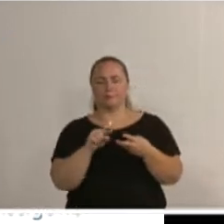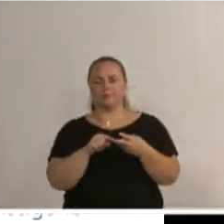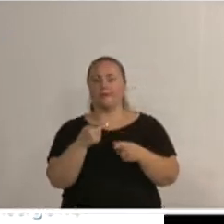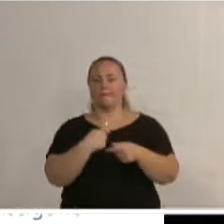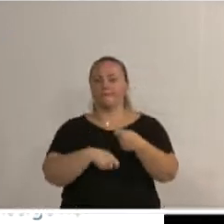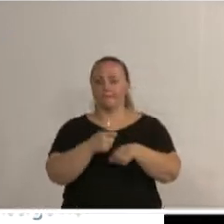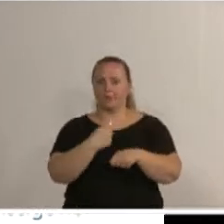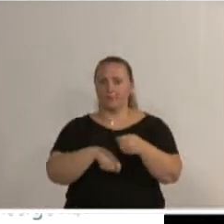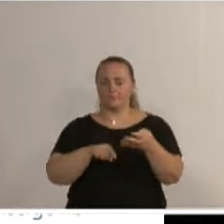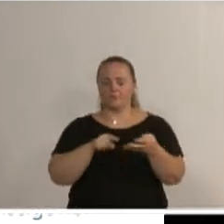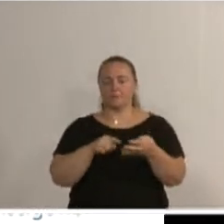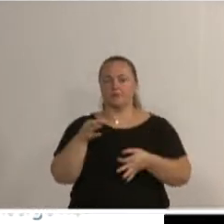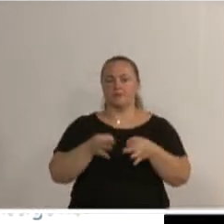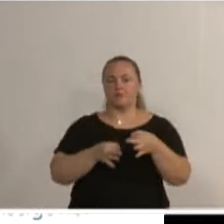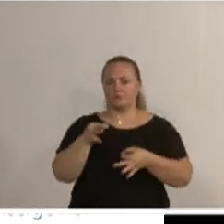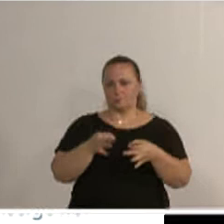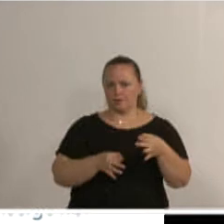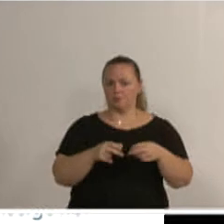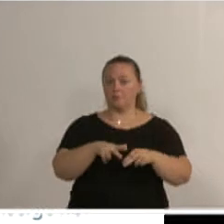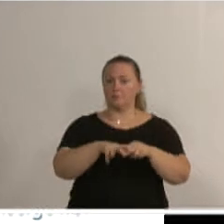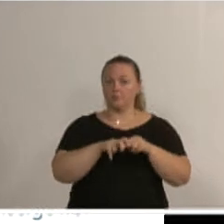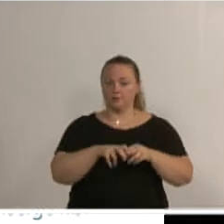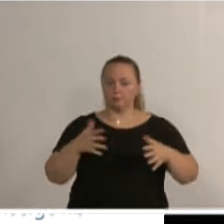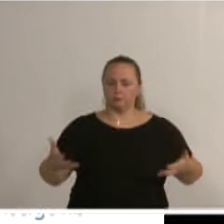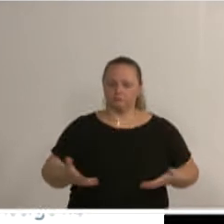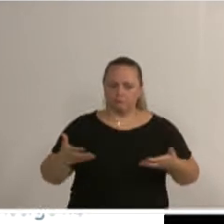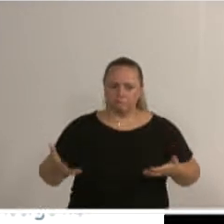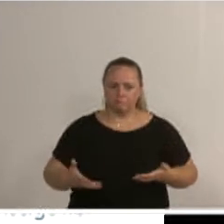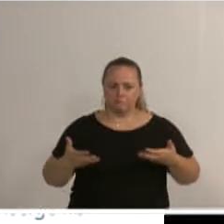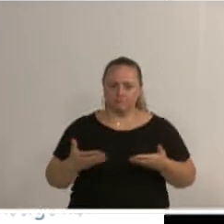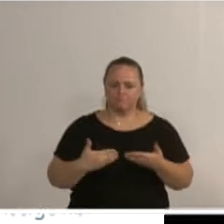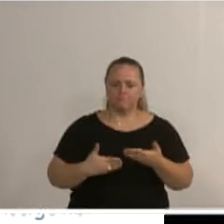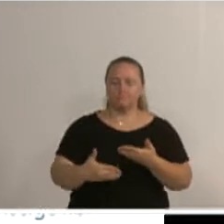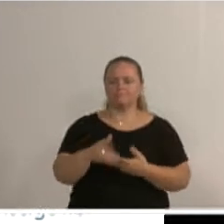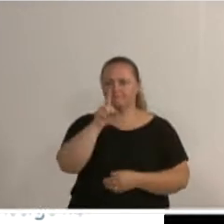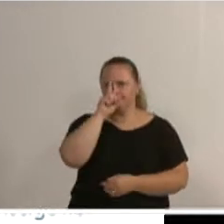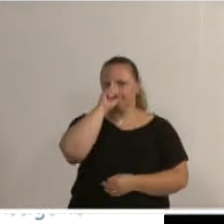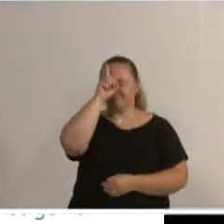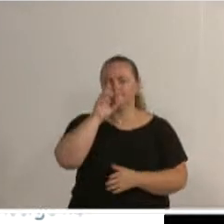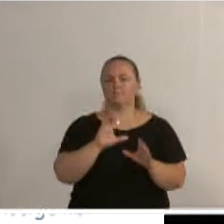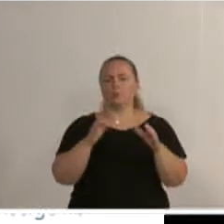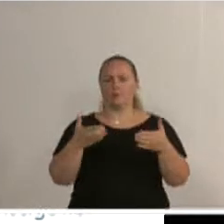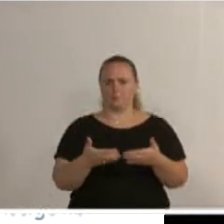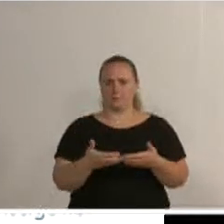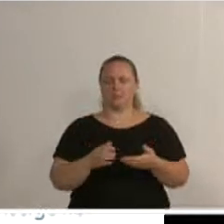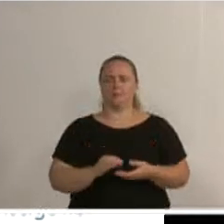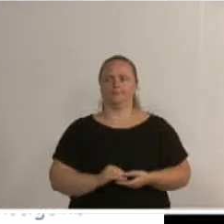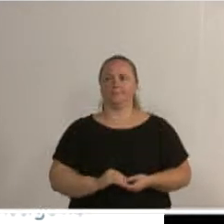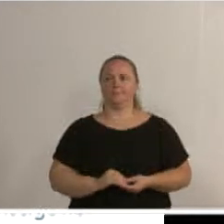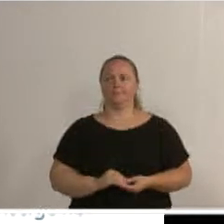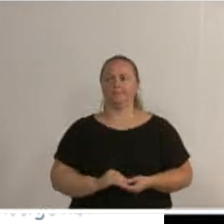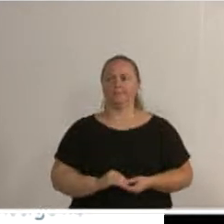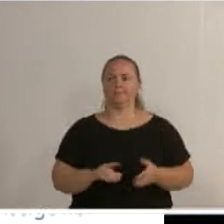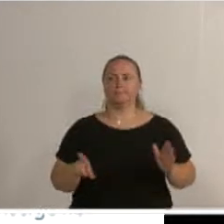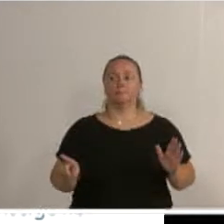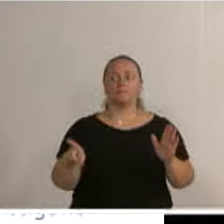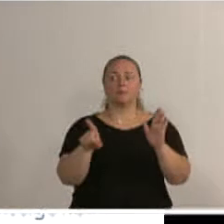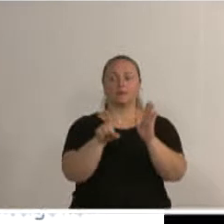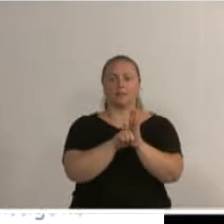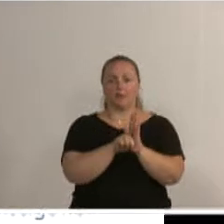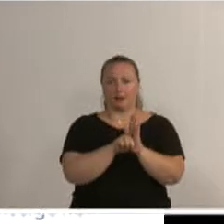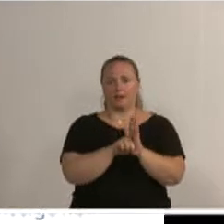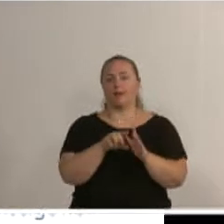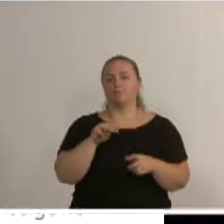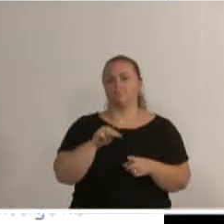são os motivos que motivaram a criação dessa comissão. Então, na questão legal, basicamente, são as leis municipais que